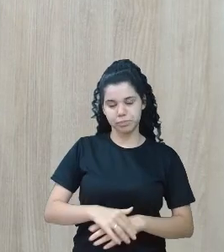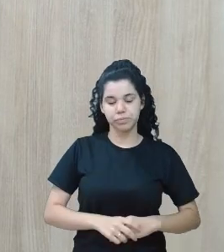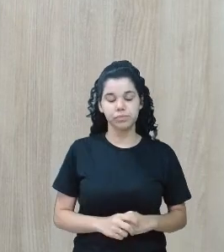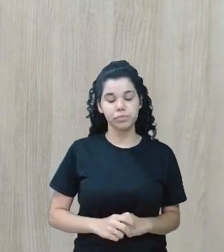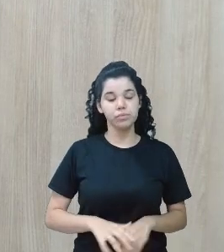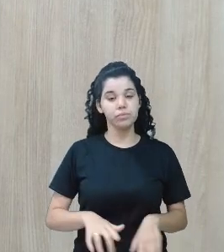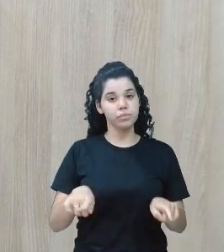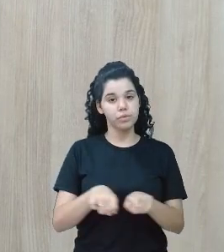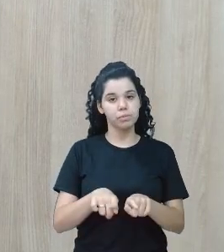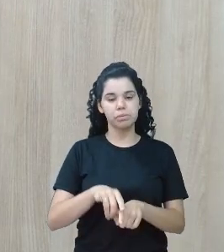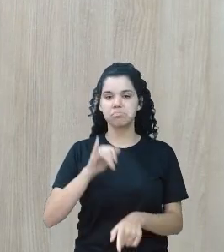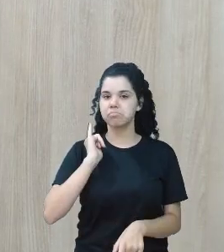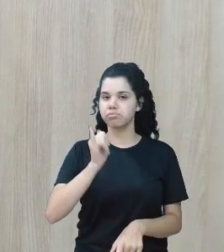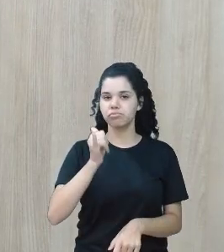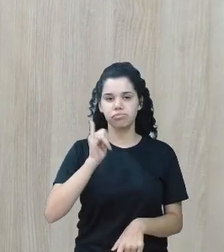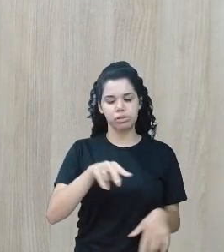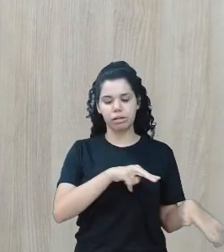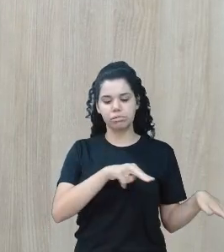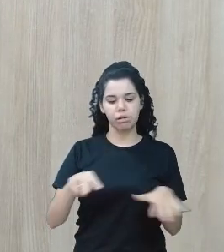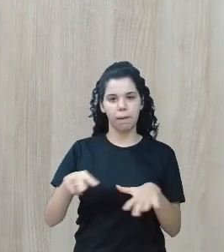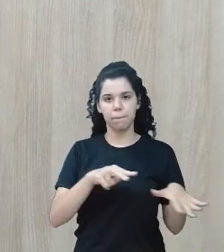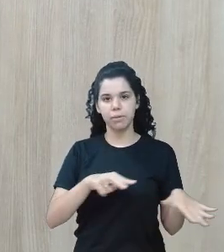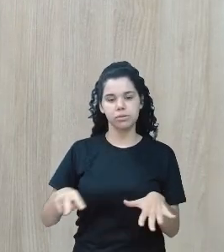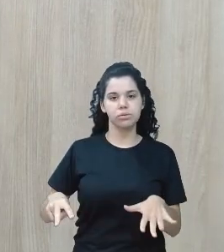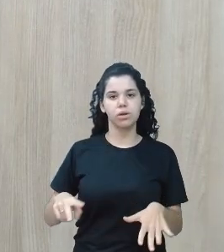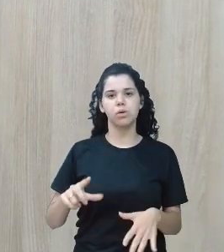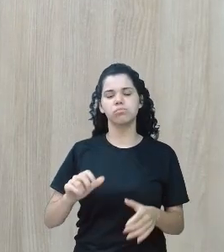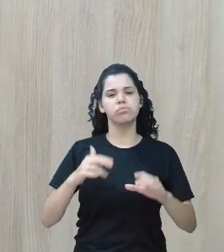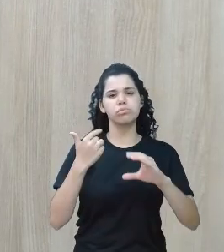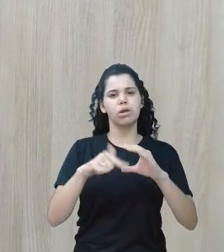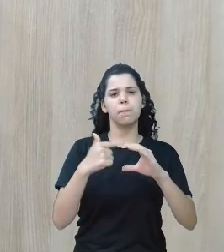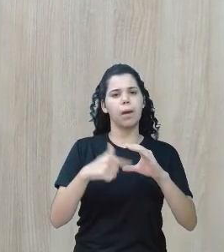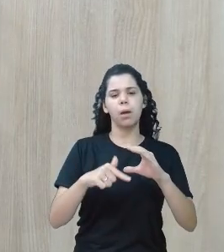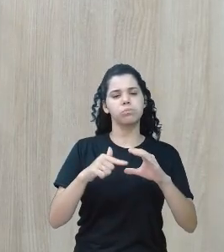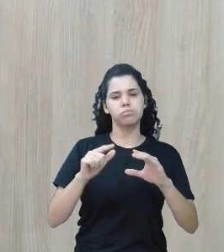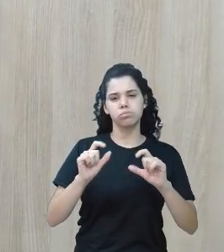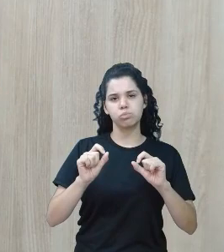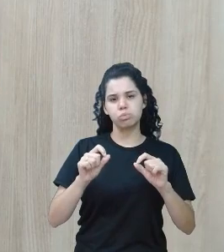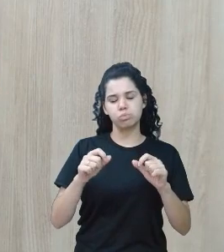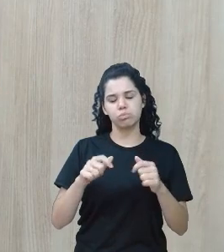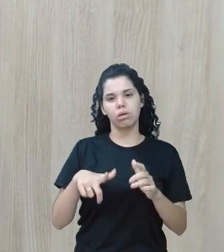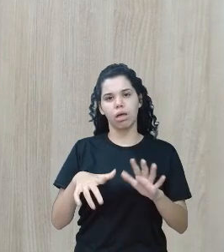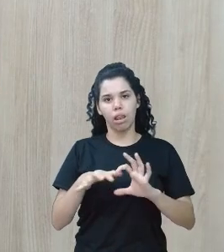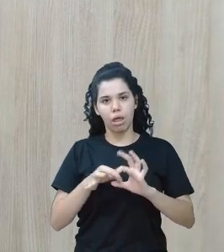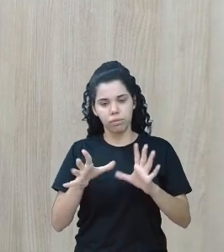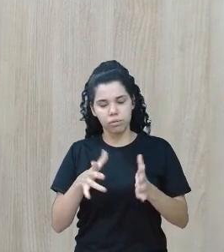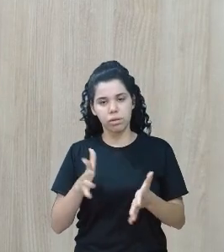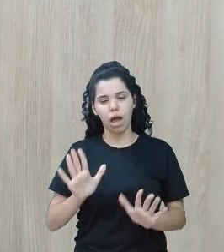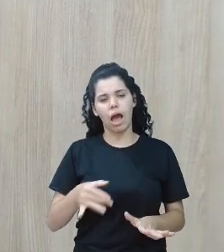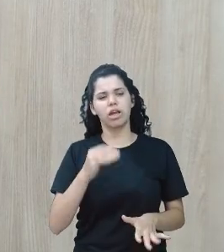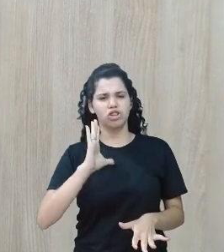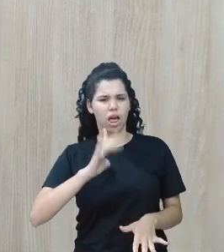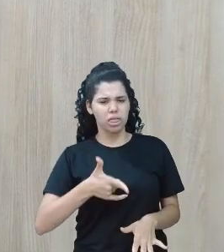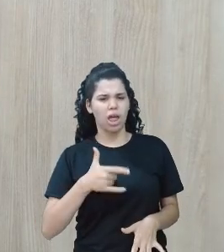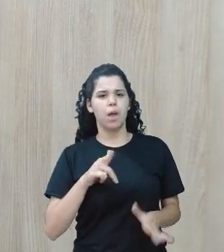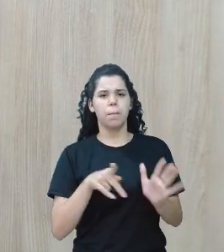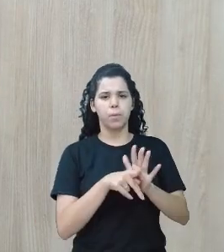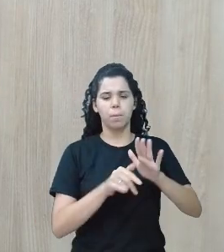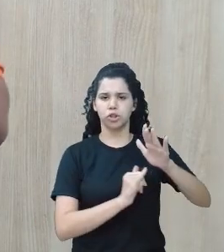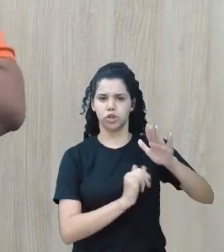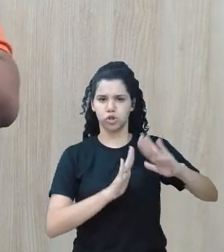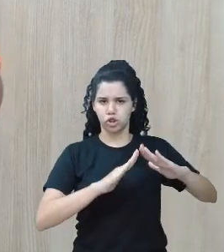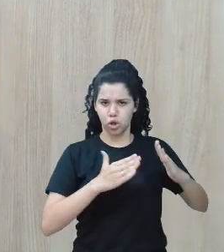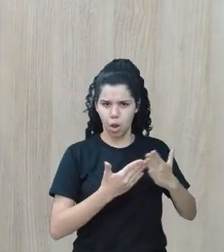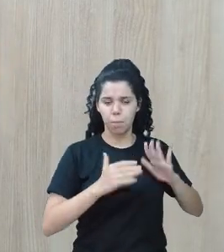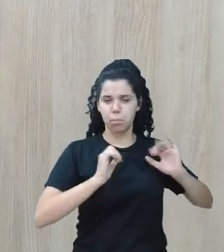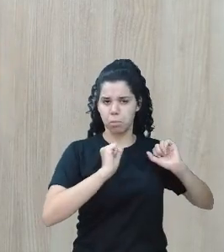vocês aqui toda semana. O que é ter um e-mail ativo? Vocês podem dizer, a gente já tem um e-mail institucional, massa,